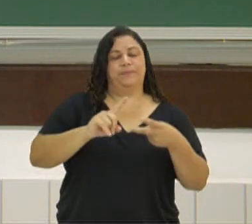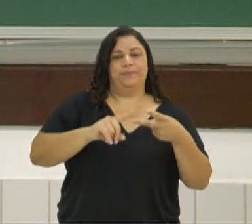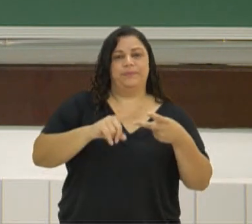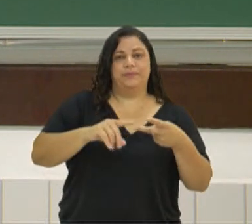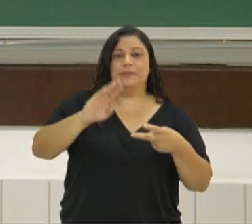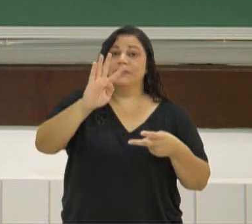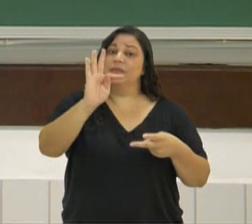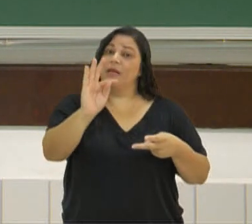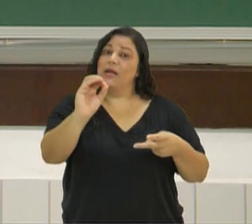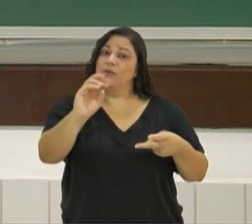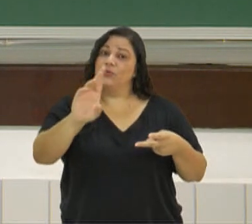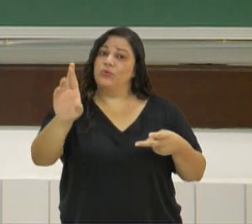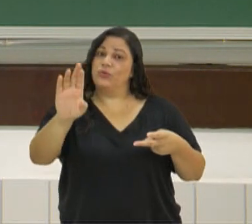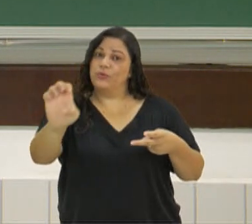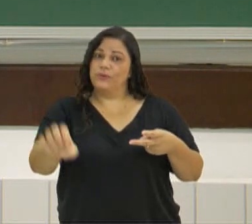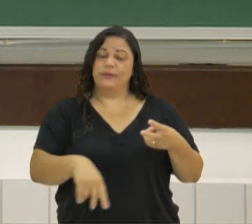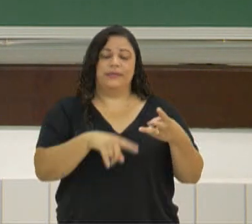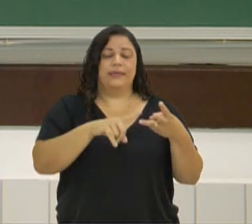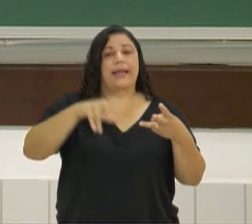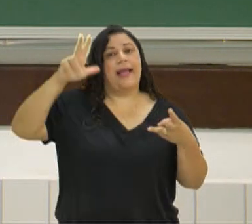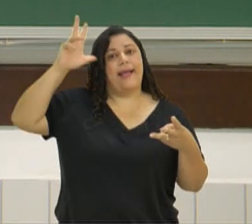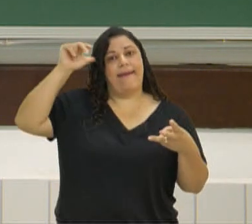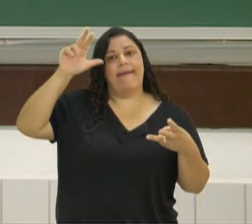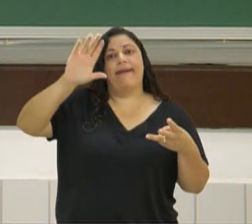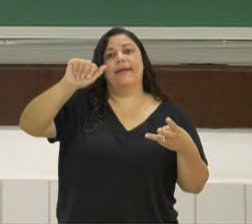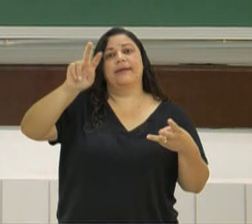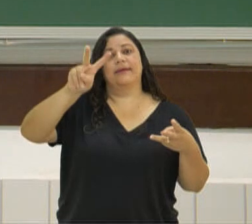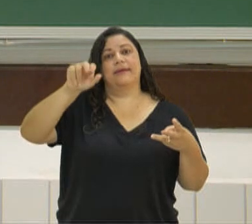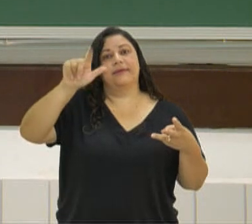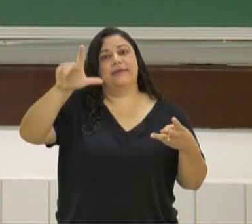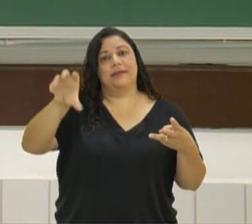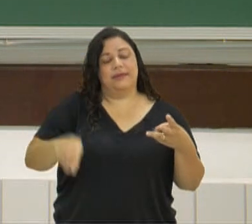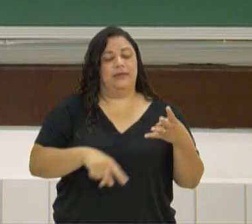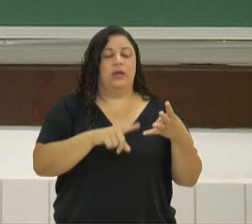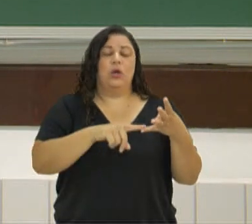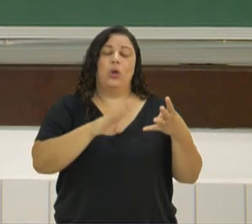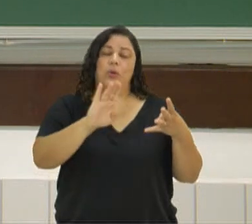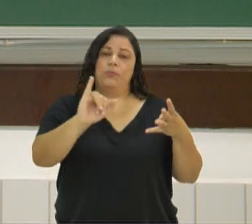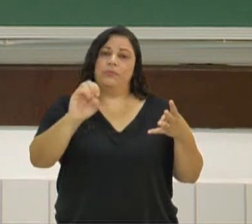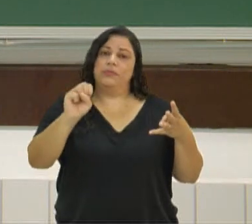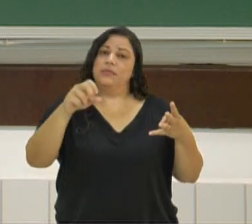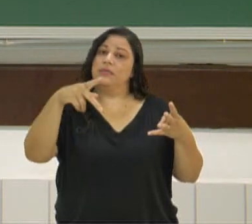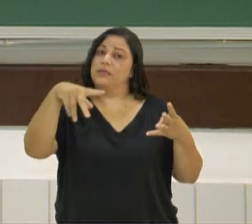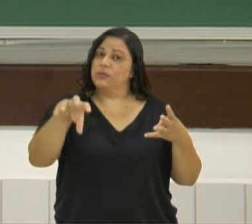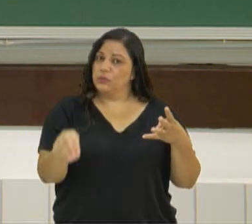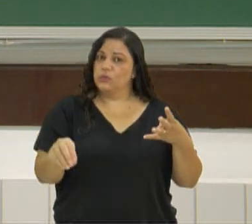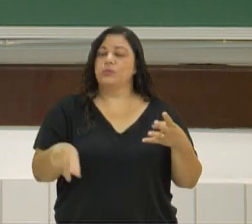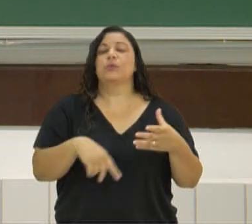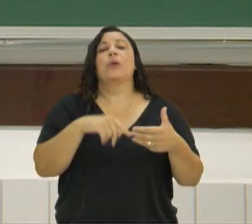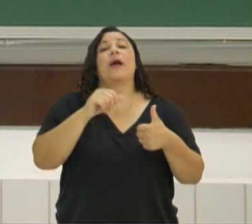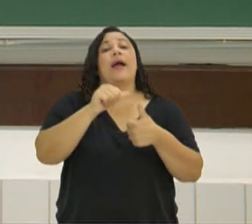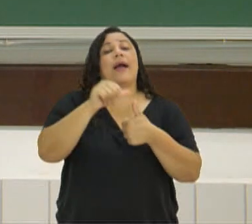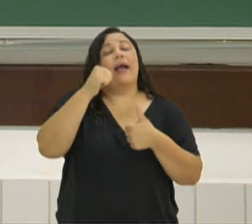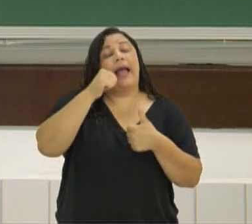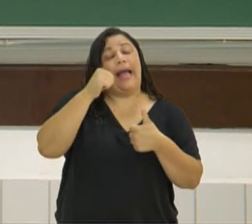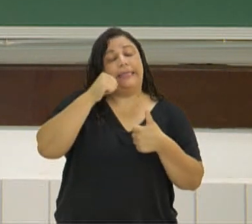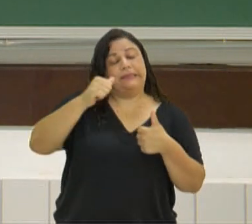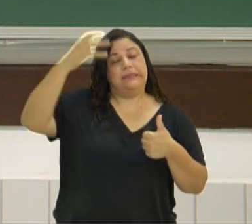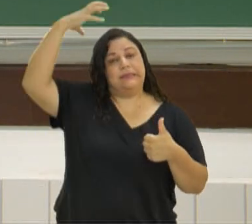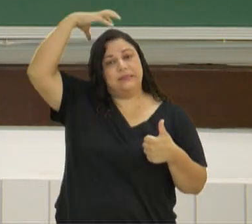torre, cavalo, o bispo, a dama